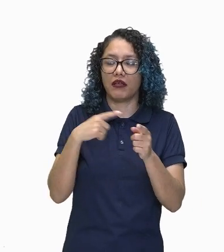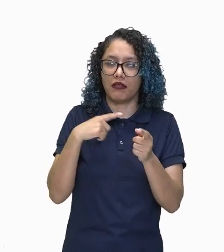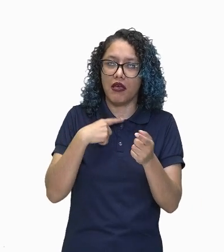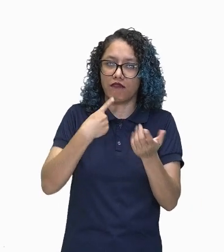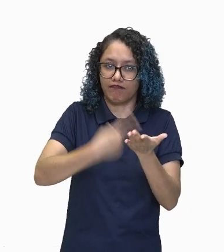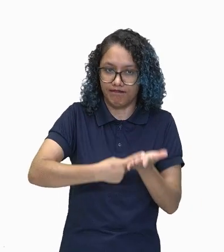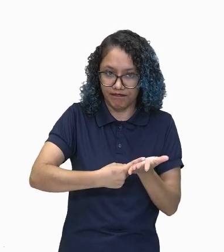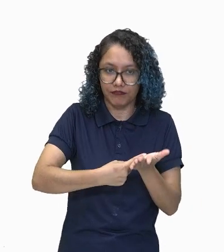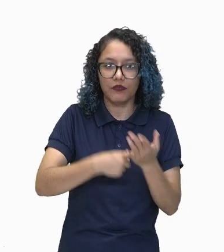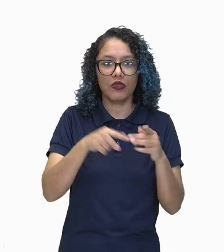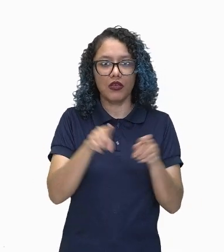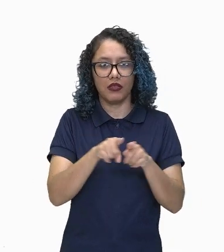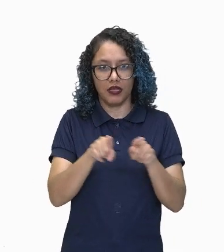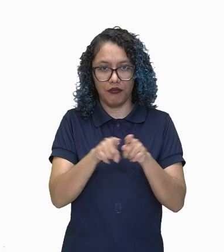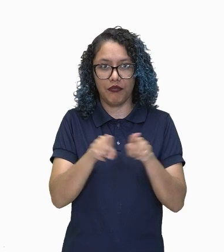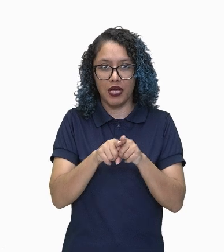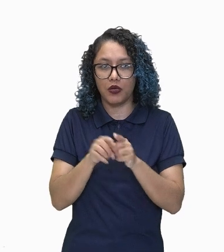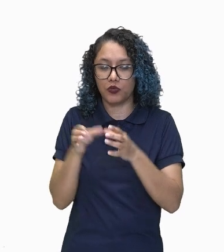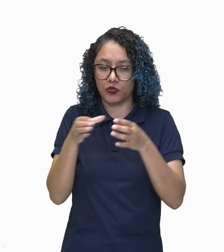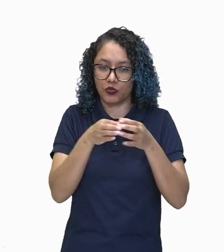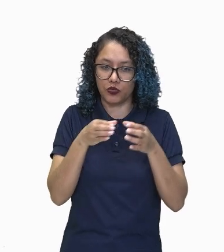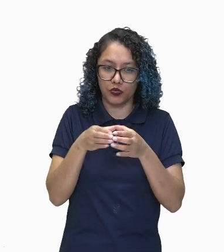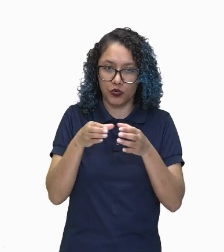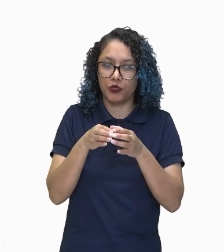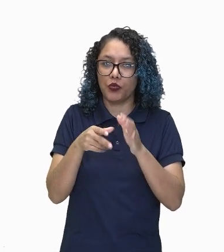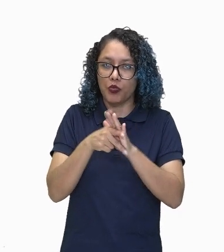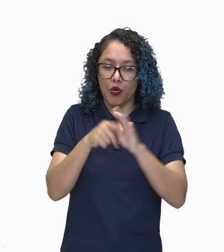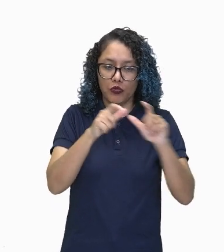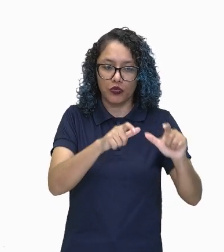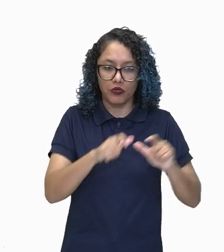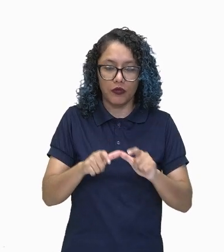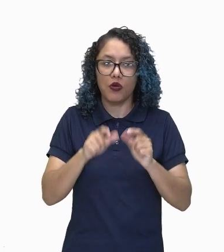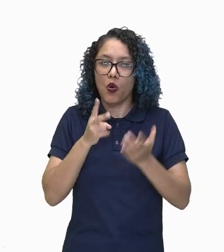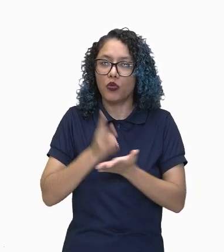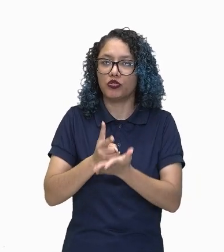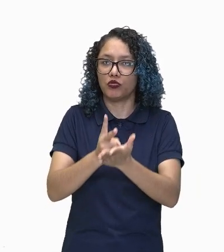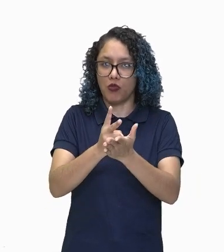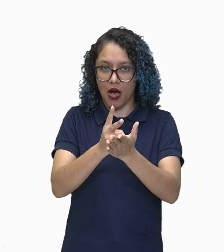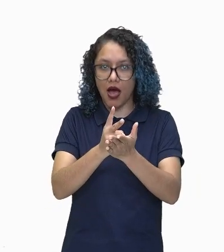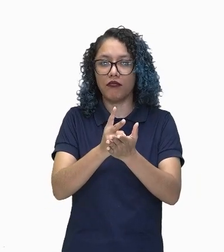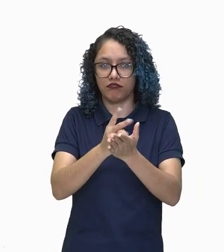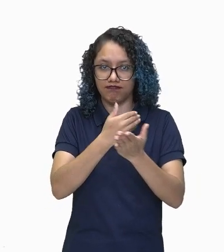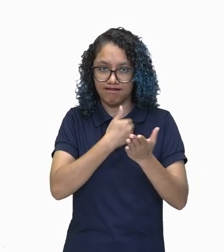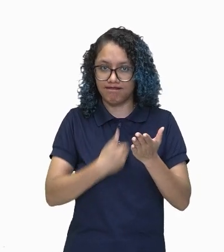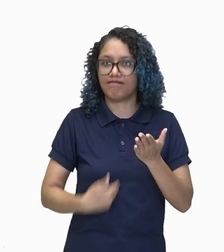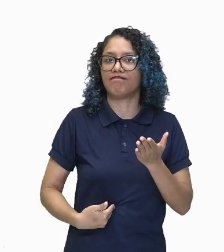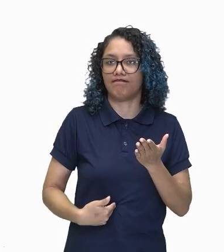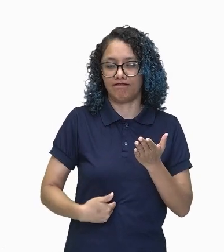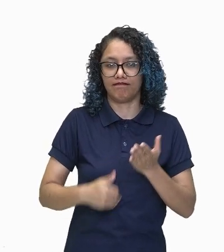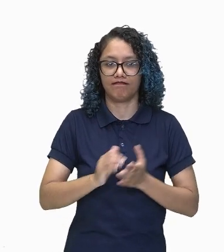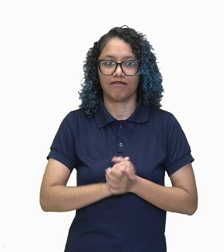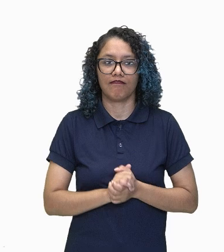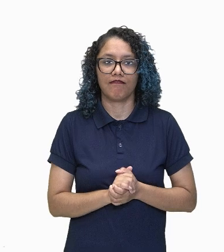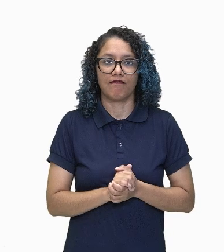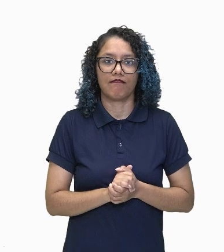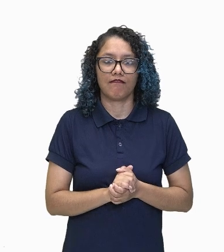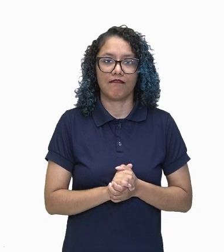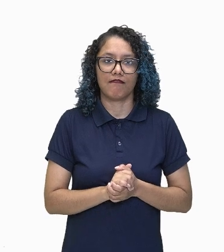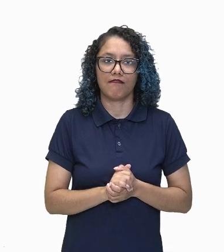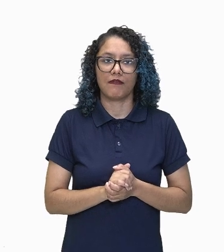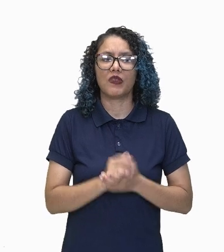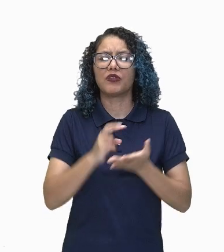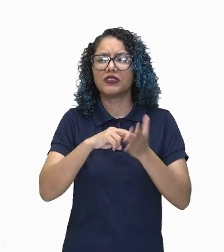entre esses grupos para se manter no poder, certo? Então aí o federalismo, o